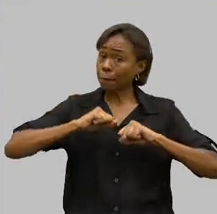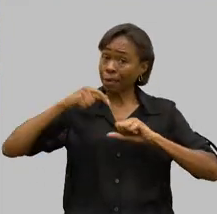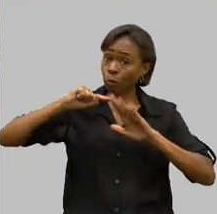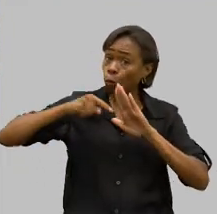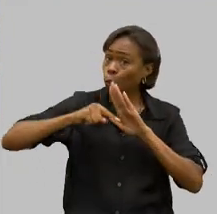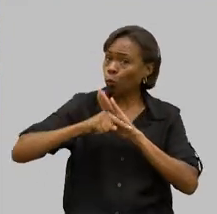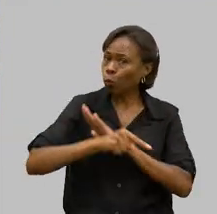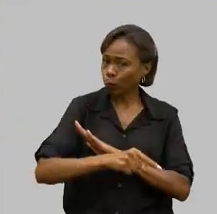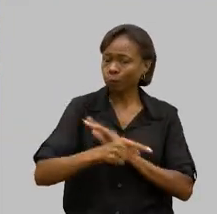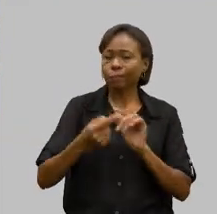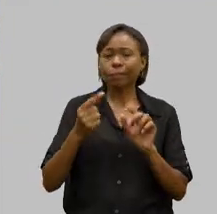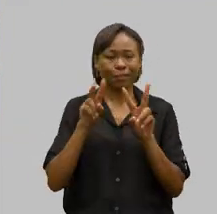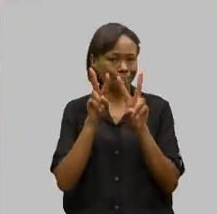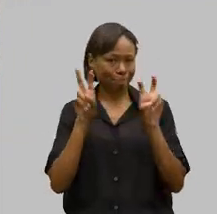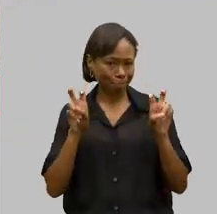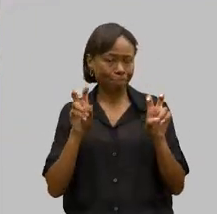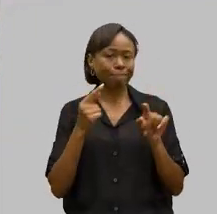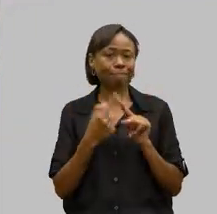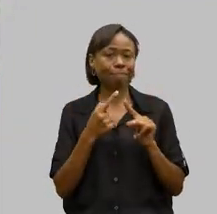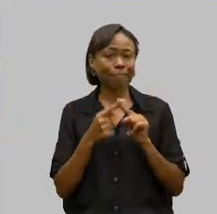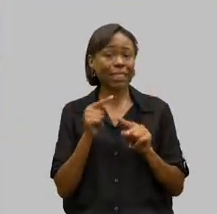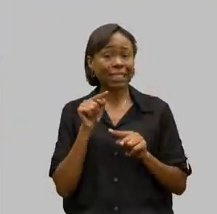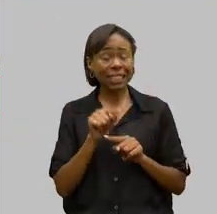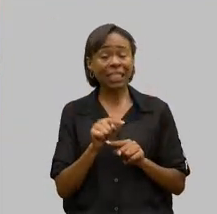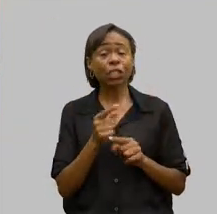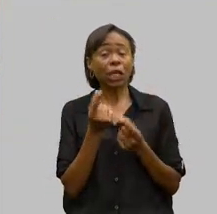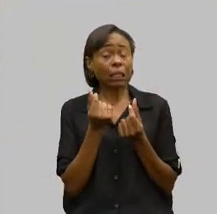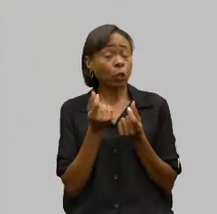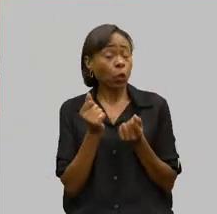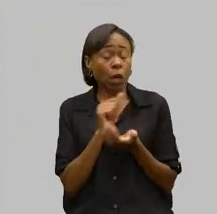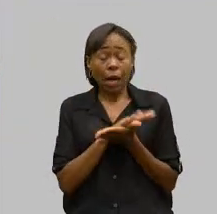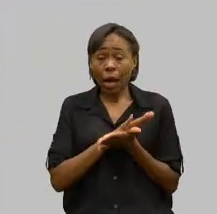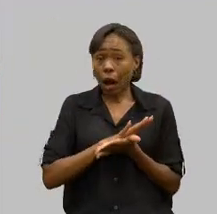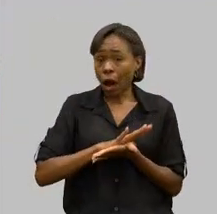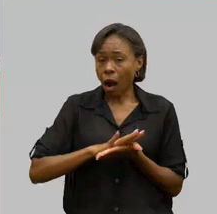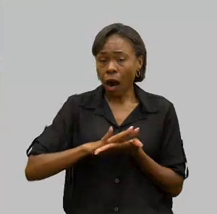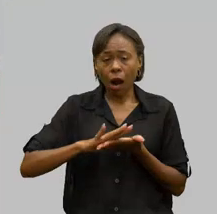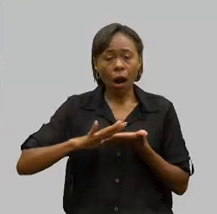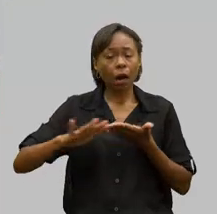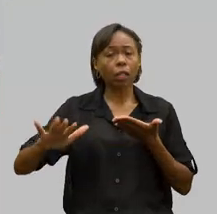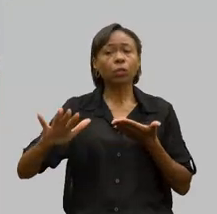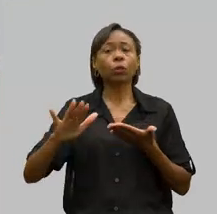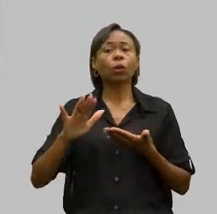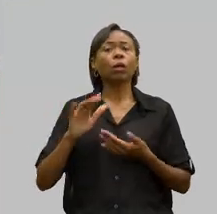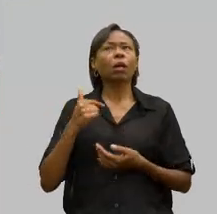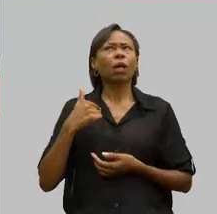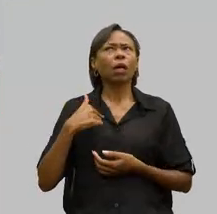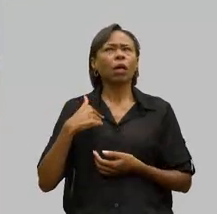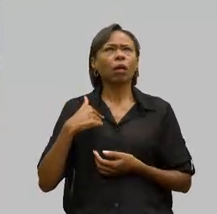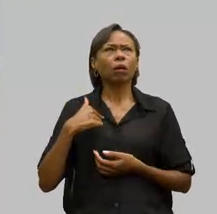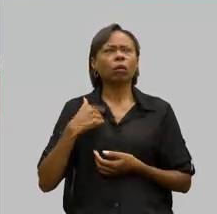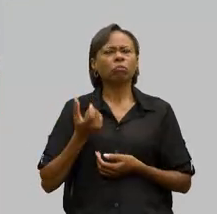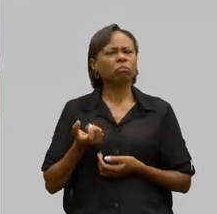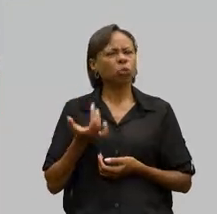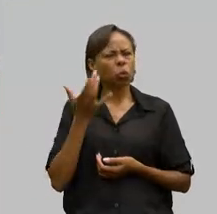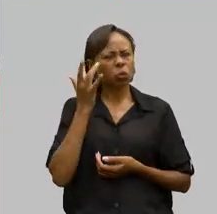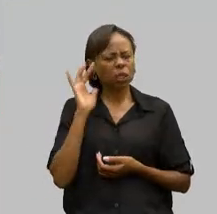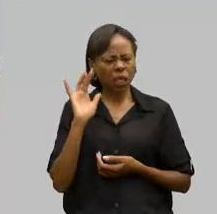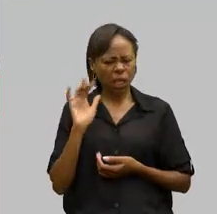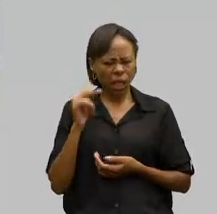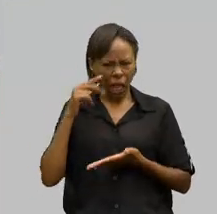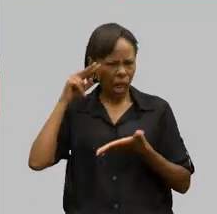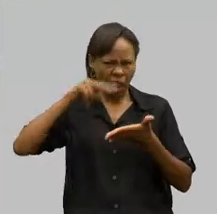também gera um gasto financeiro e, se eu não me engano, eu não consegui ler muito ainda, ler,